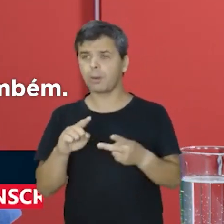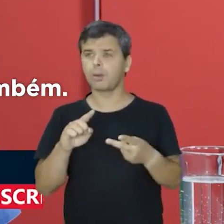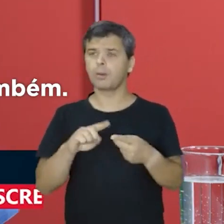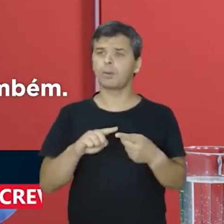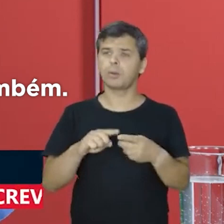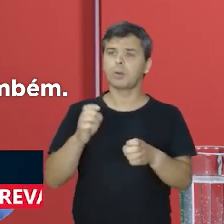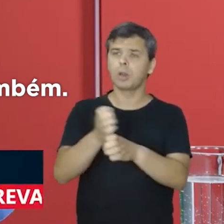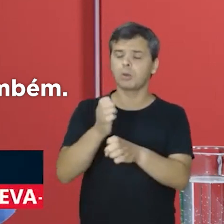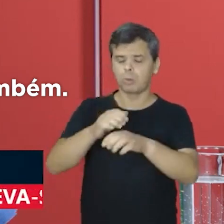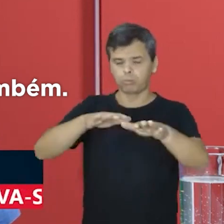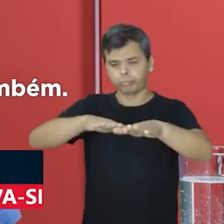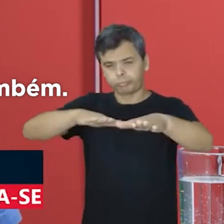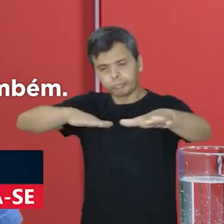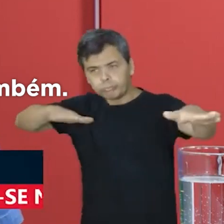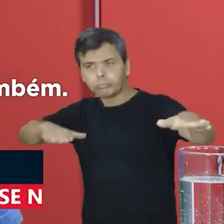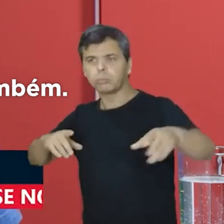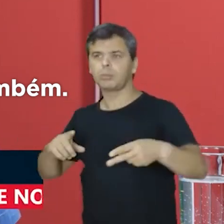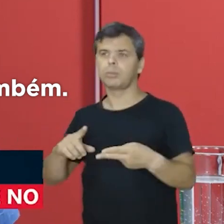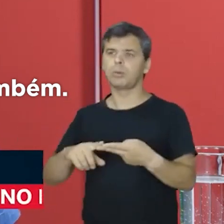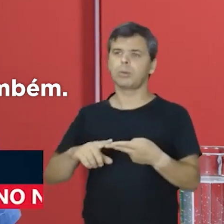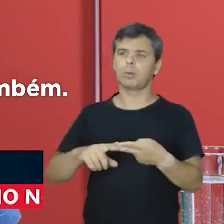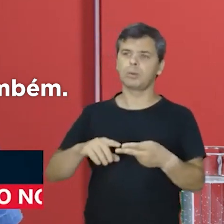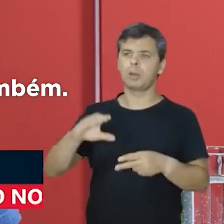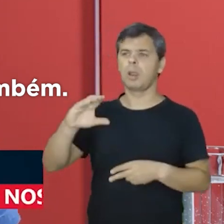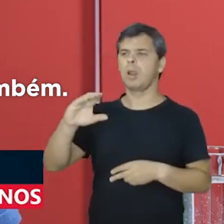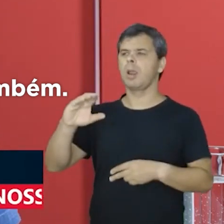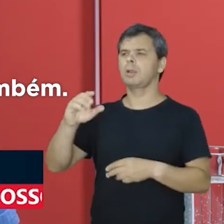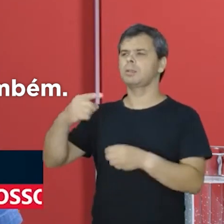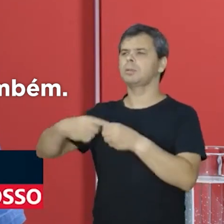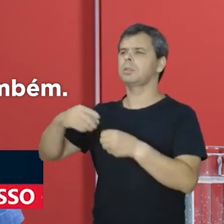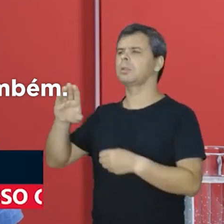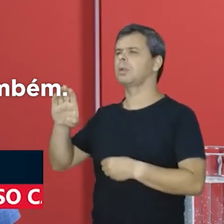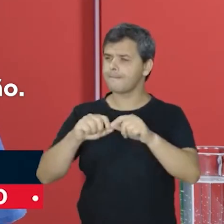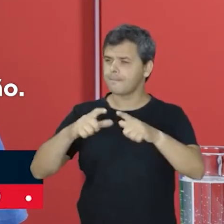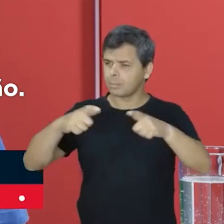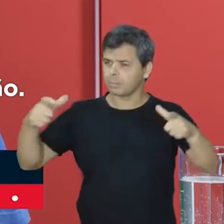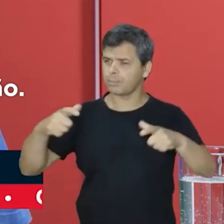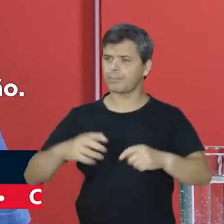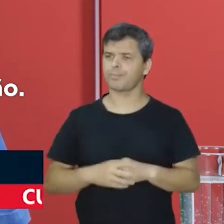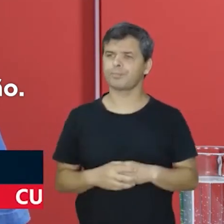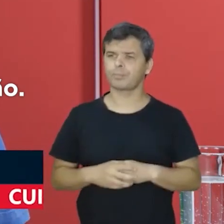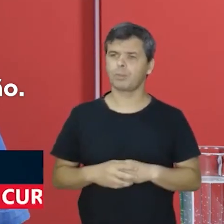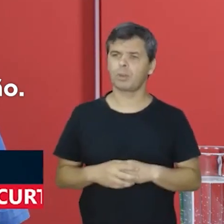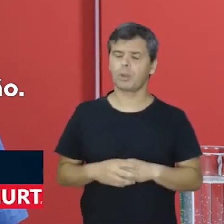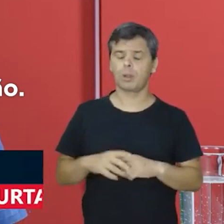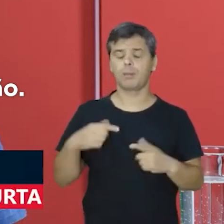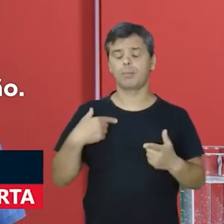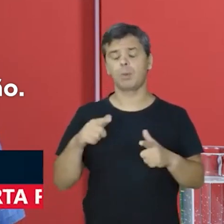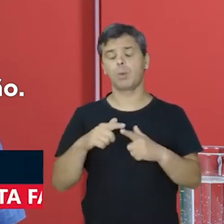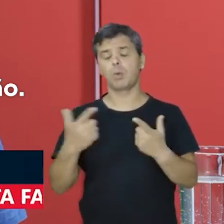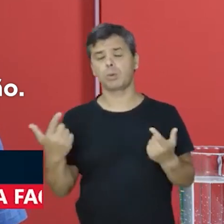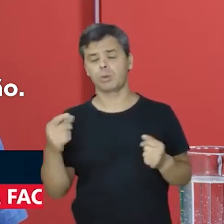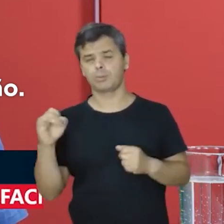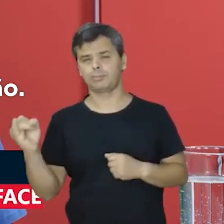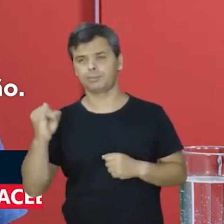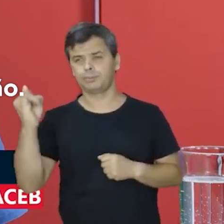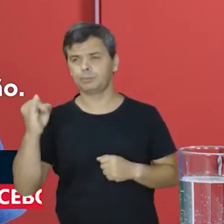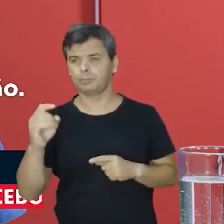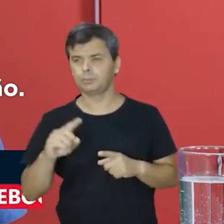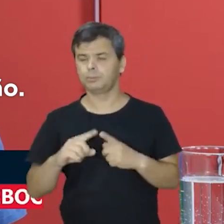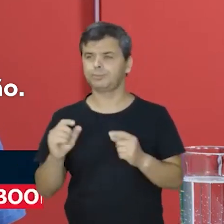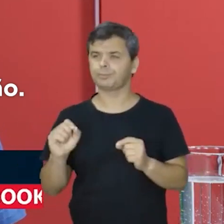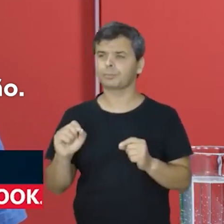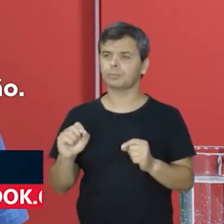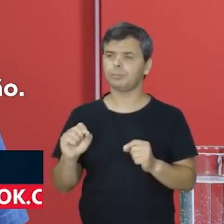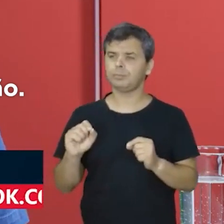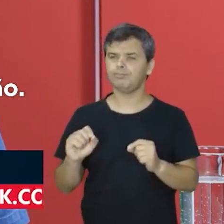de construção de estrada, de cabedelo, também. Uma outra ação que é importante